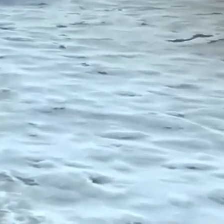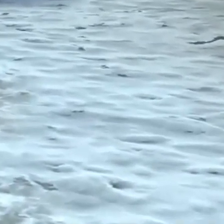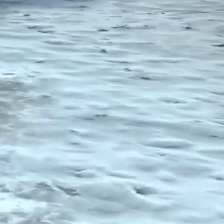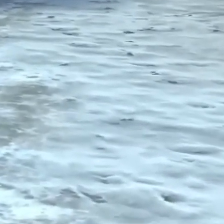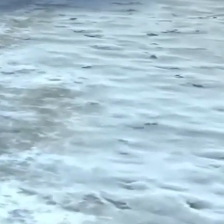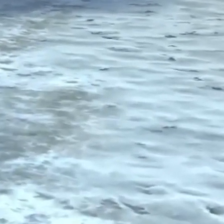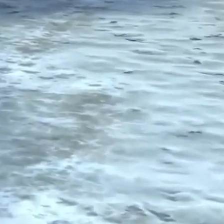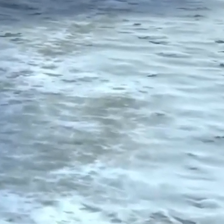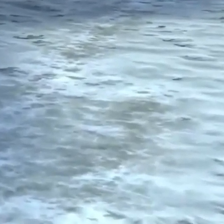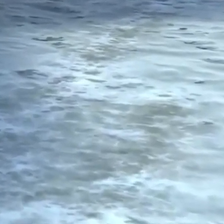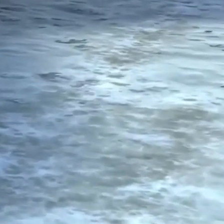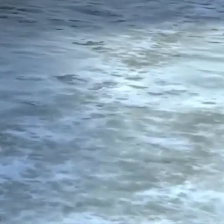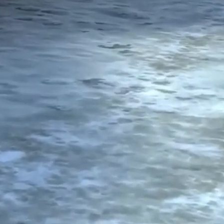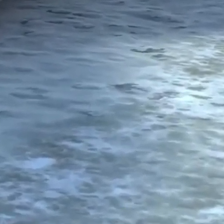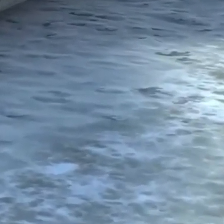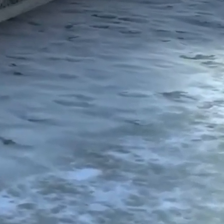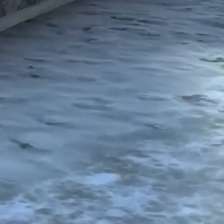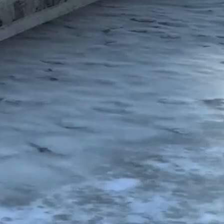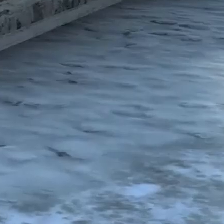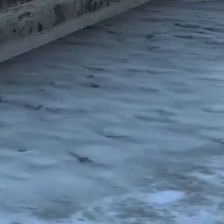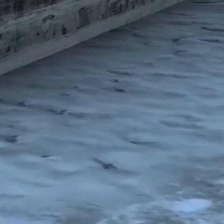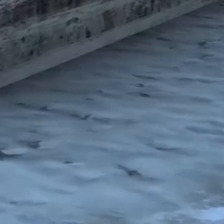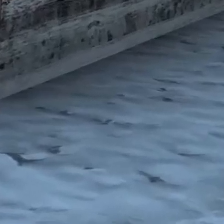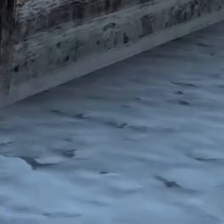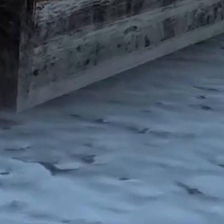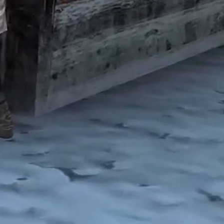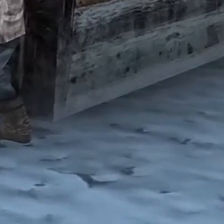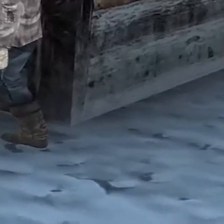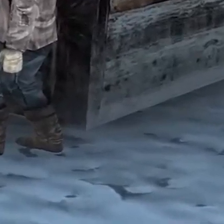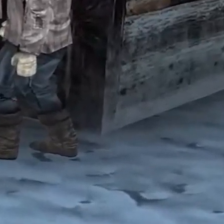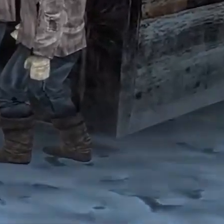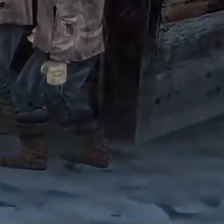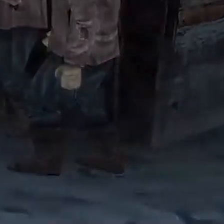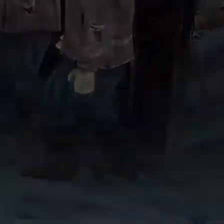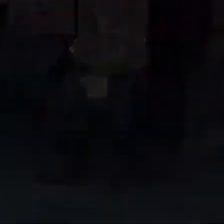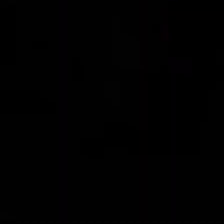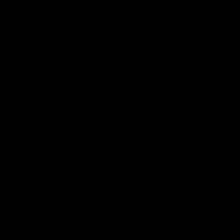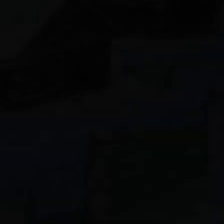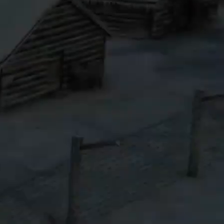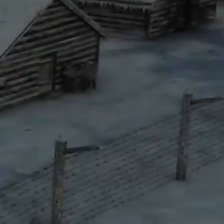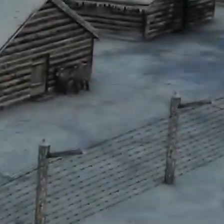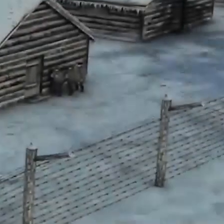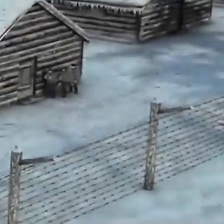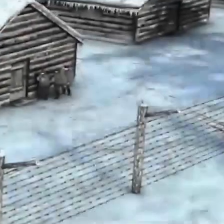Em 1970 foi galardoado com o Prémio Nobel da Literatura.